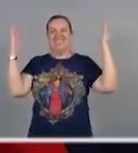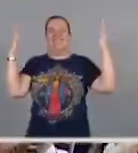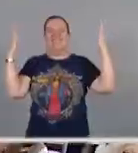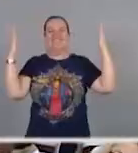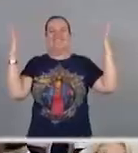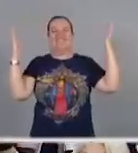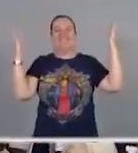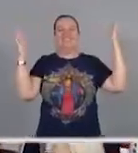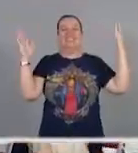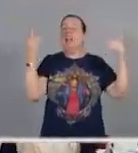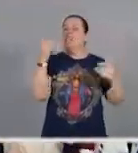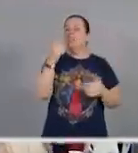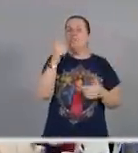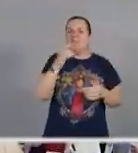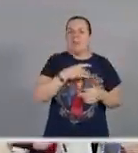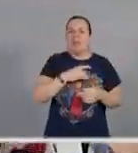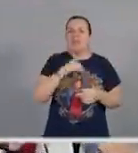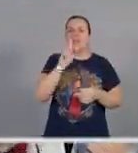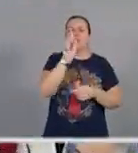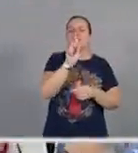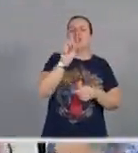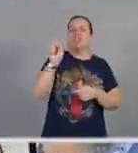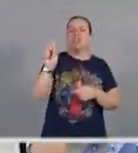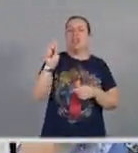Não tenha medo de ser GG.